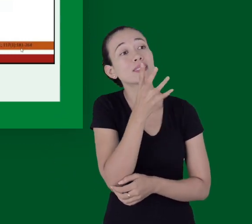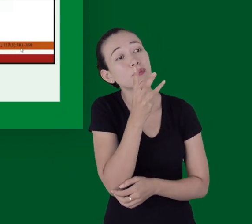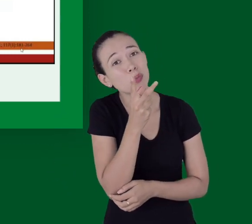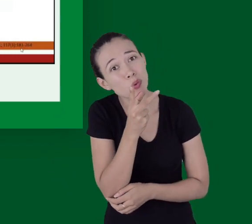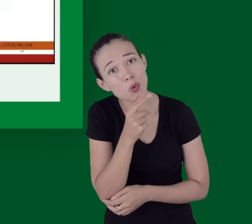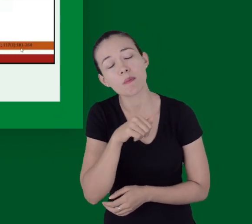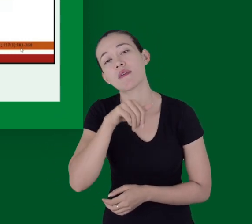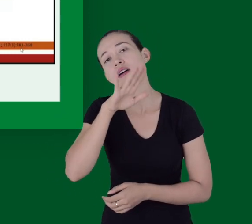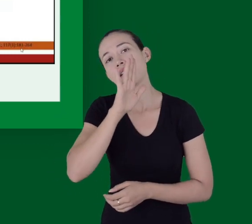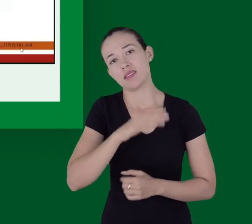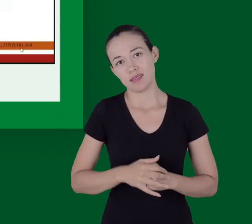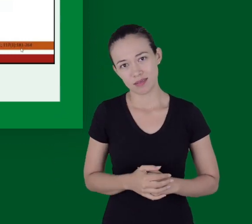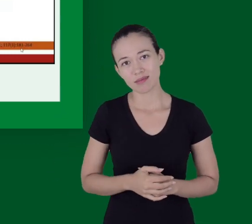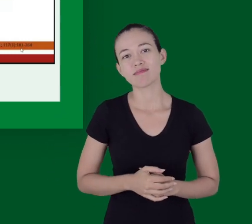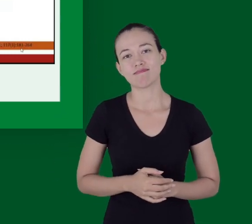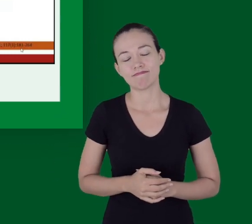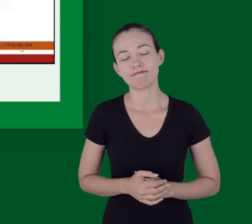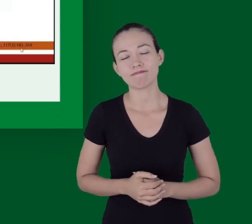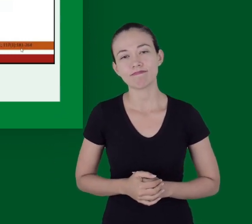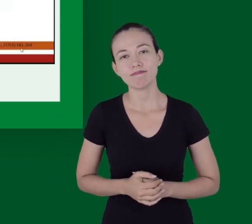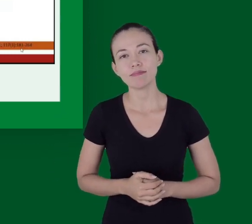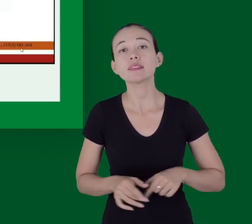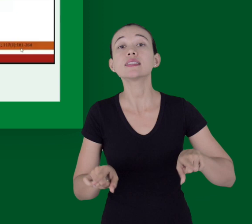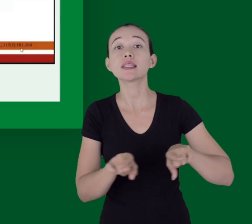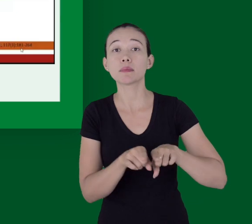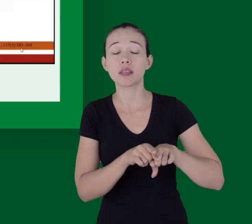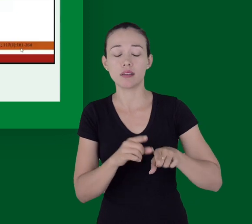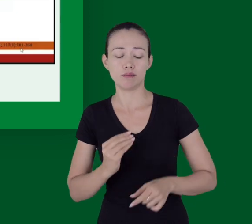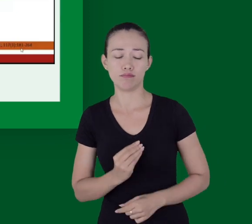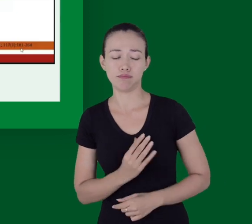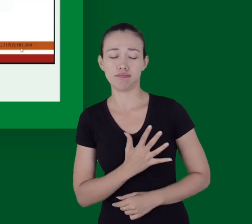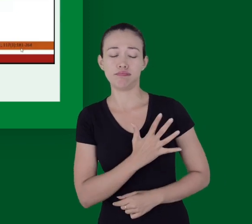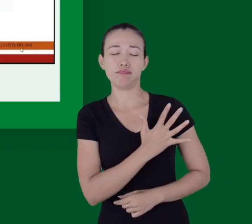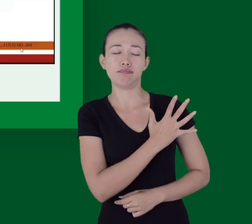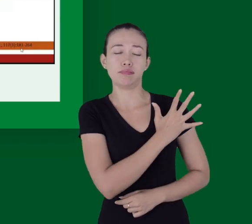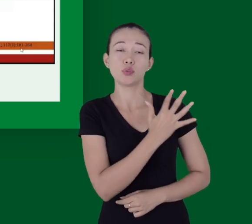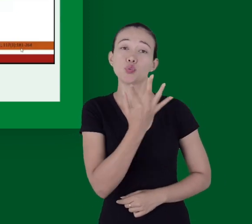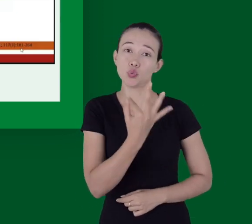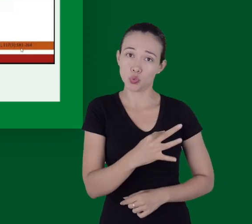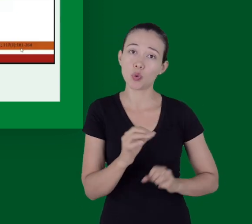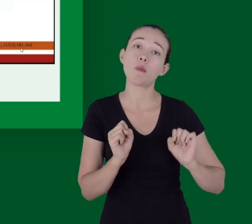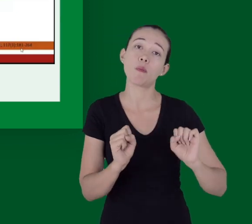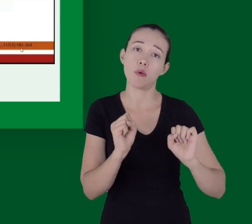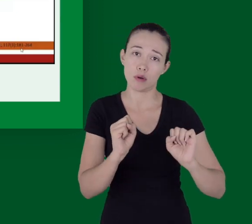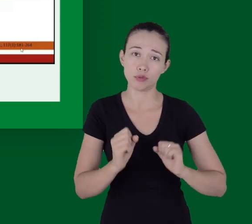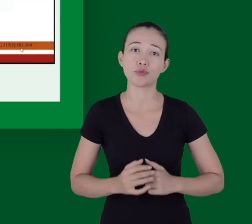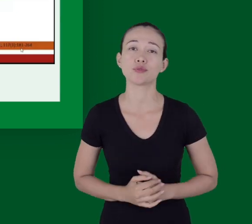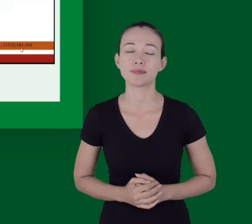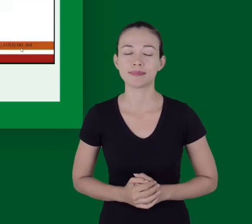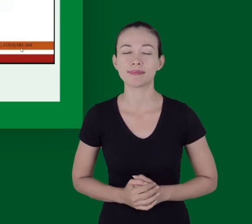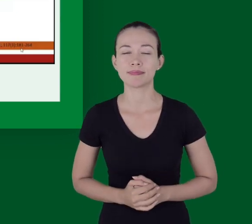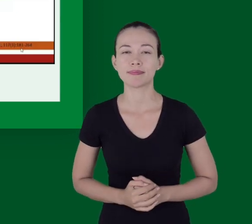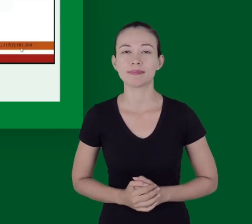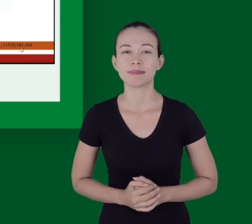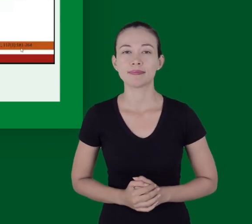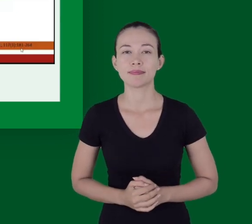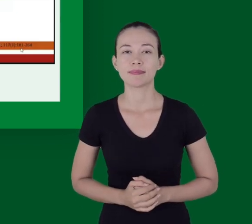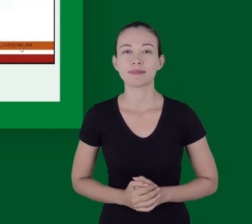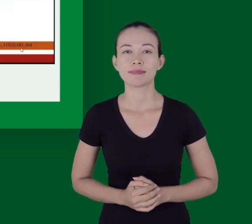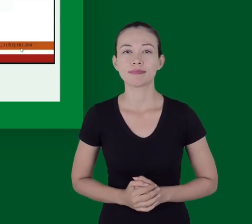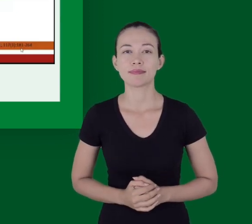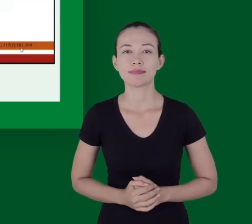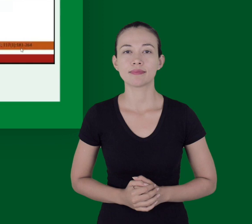de fazer um esforço para a dor melhorar, né? E além disso, ela tem irradiações próprias da inervação aqui, da